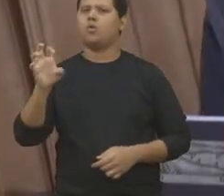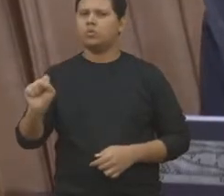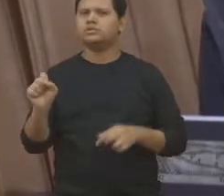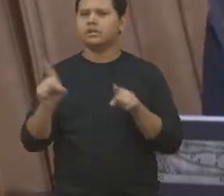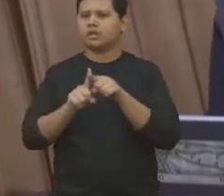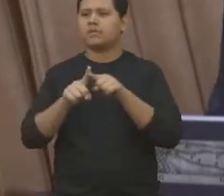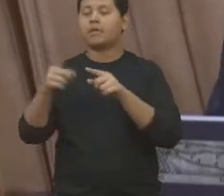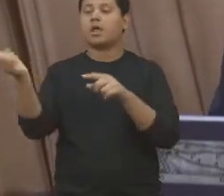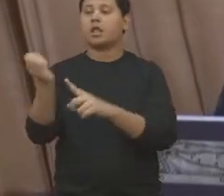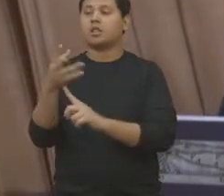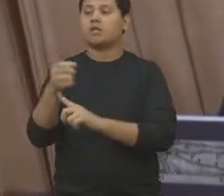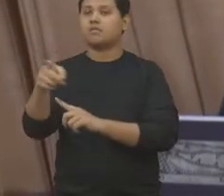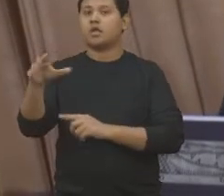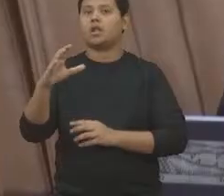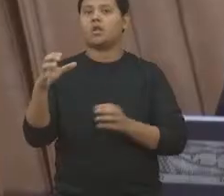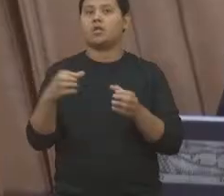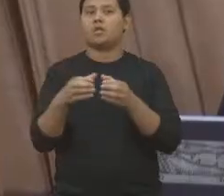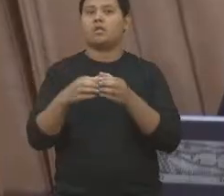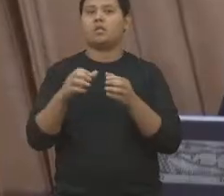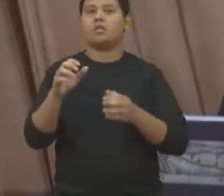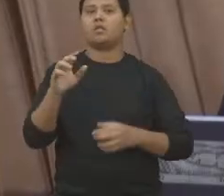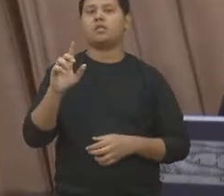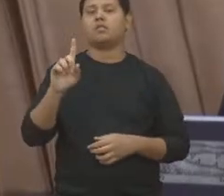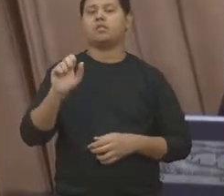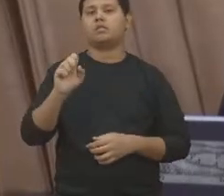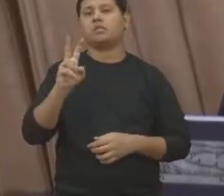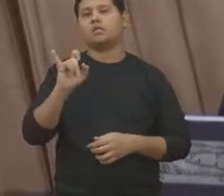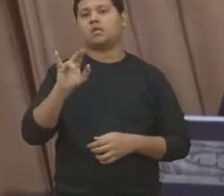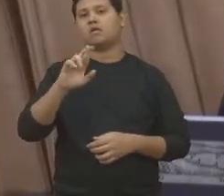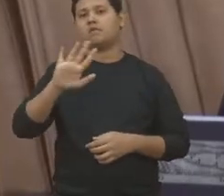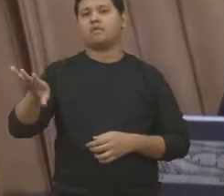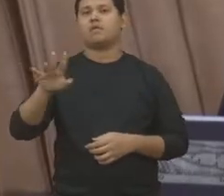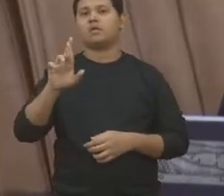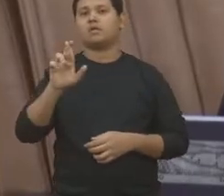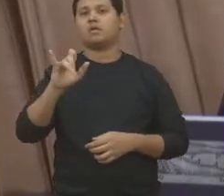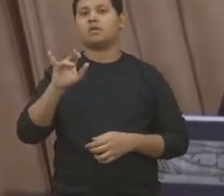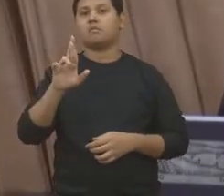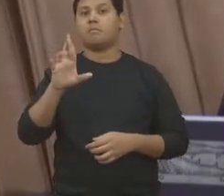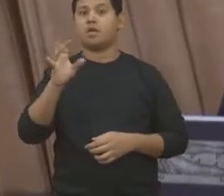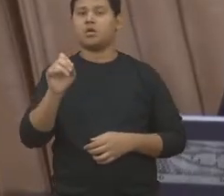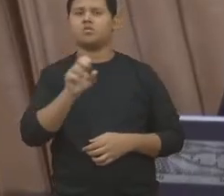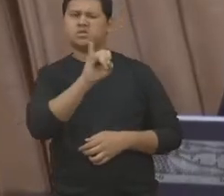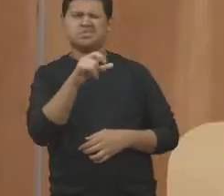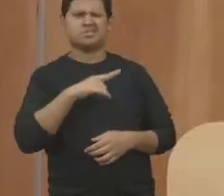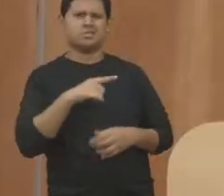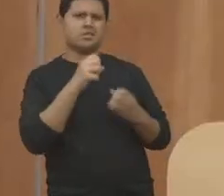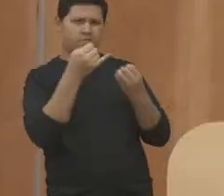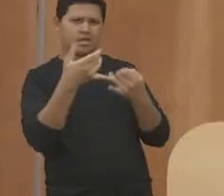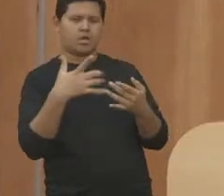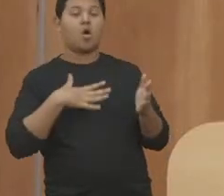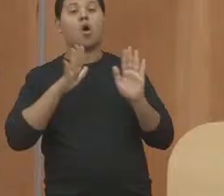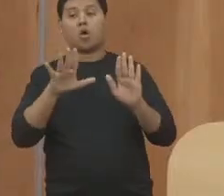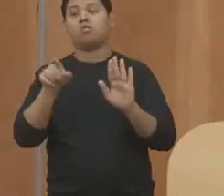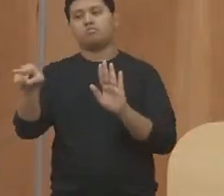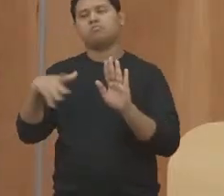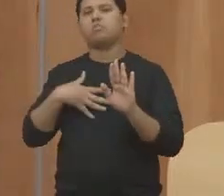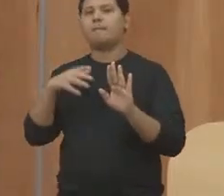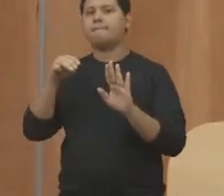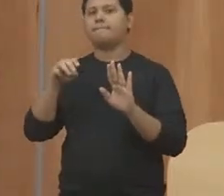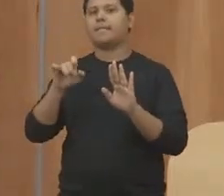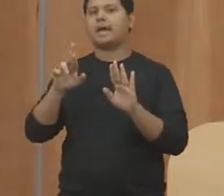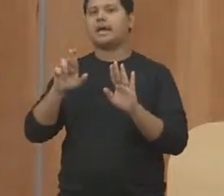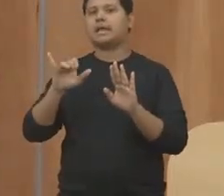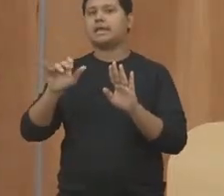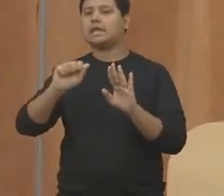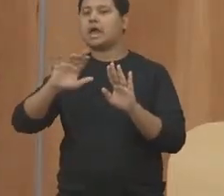a inauguração efetiva do Centro Darcy Ribeiro na Barão? Sei que são perguntas mais direcionadas à educação, mas se você tiver essa informação... Do Maria Augusta, ele vai entrar no